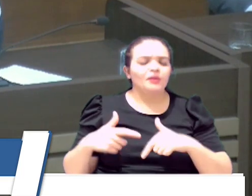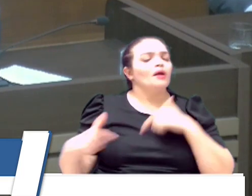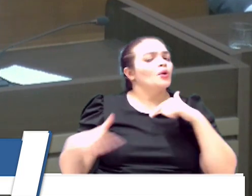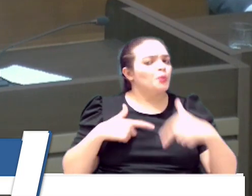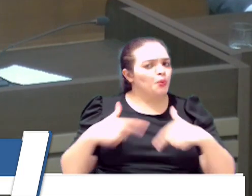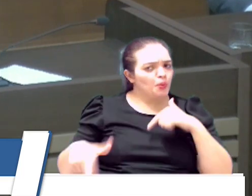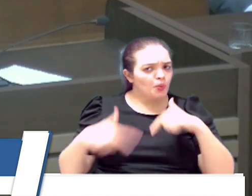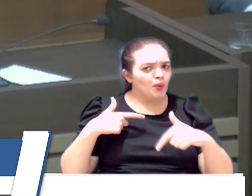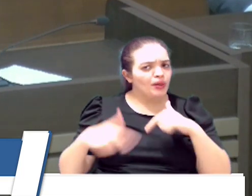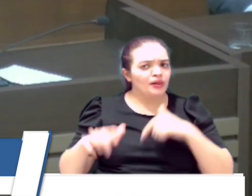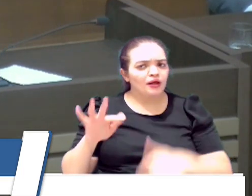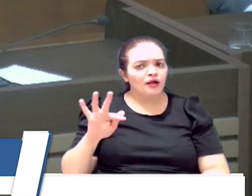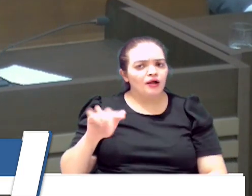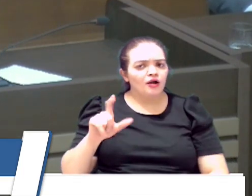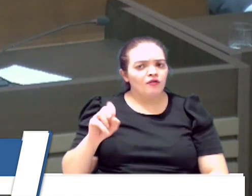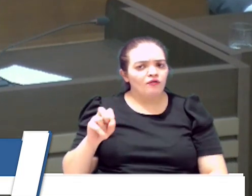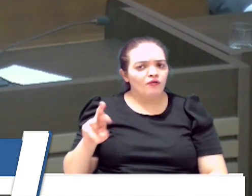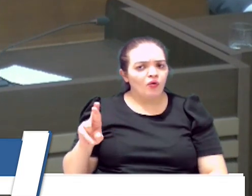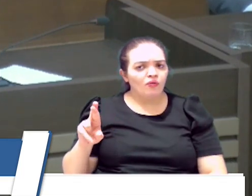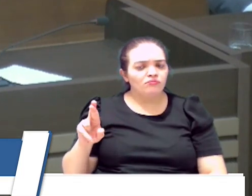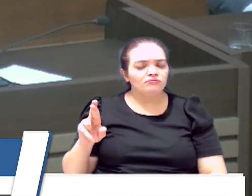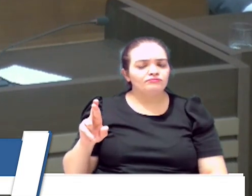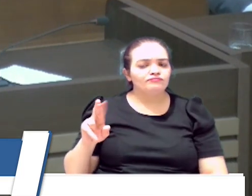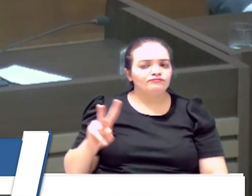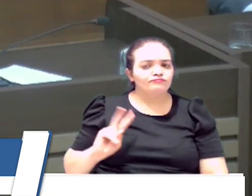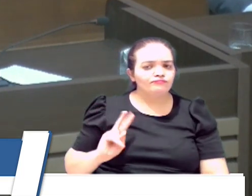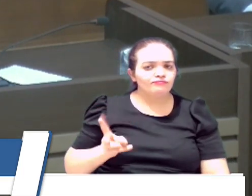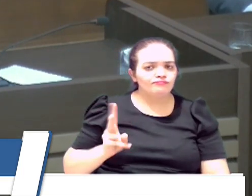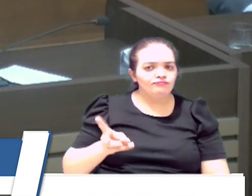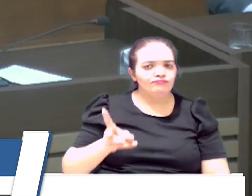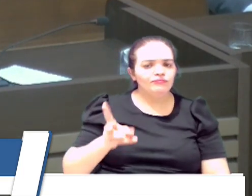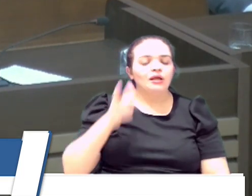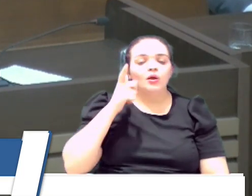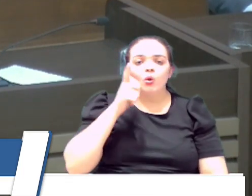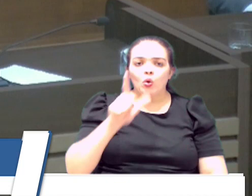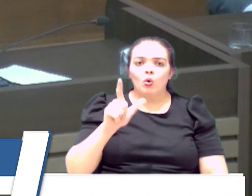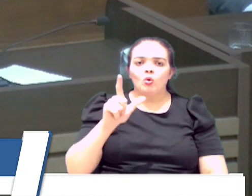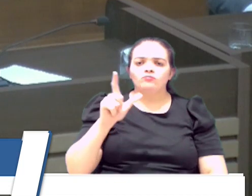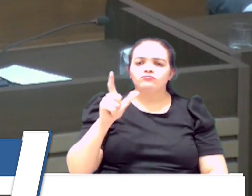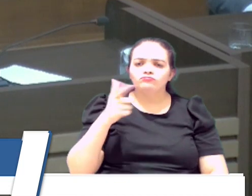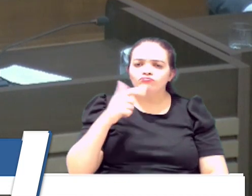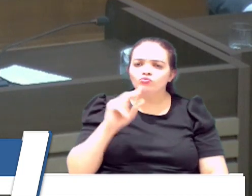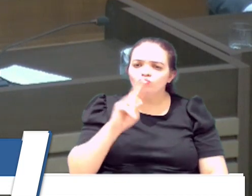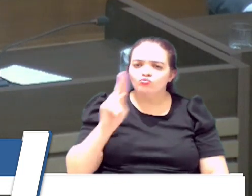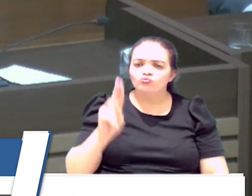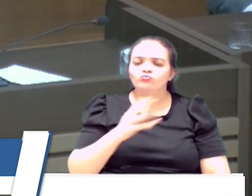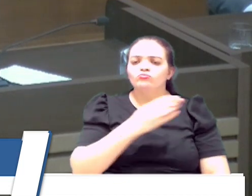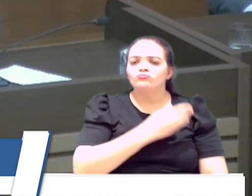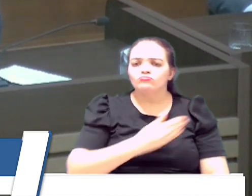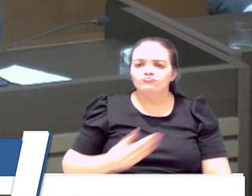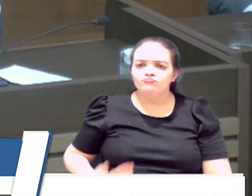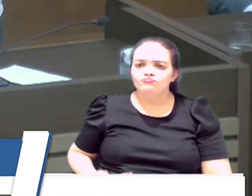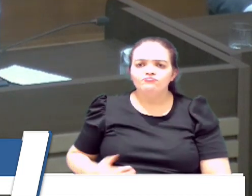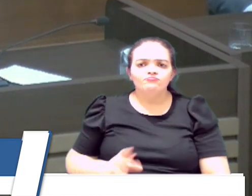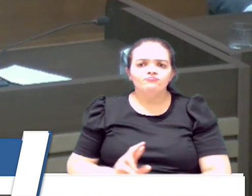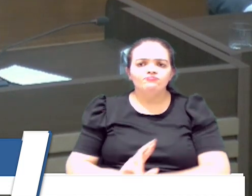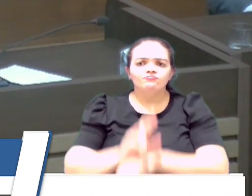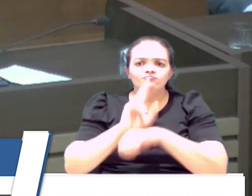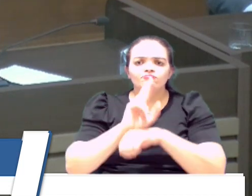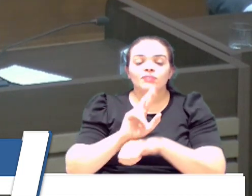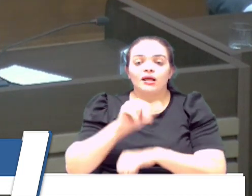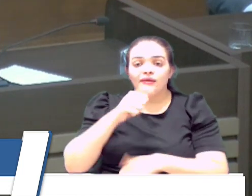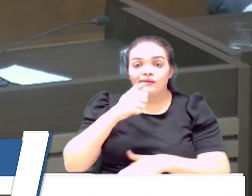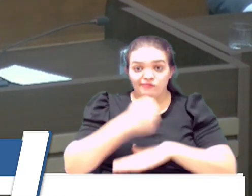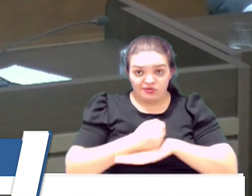que a Flor da Vida faz, e já é uma grande utilidade, uma grande referência aqui em